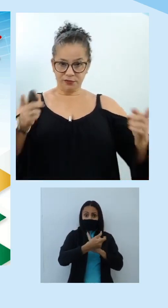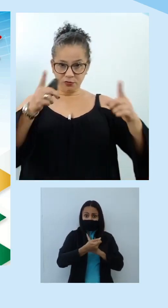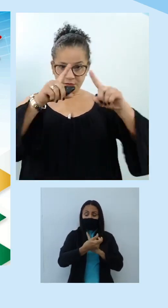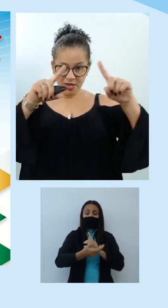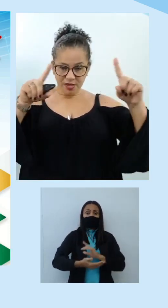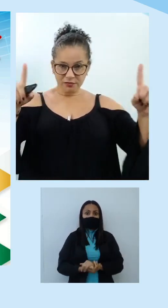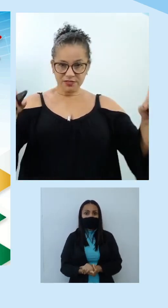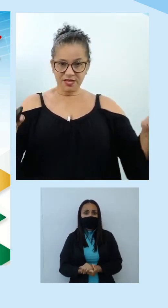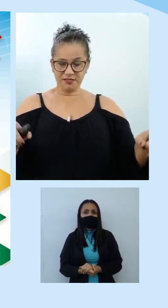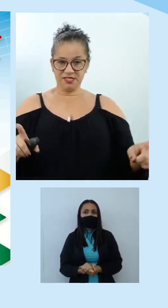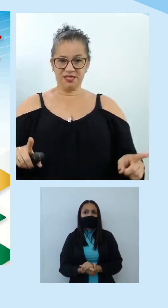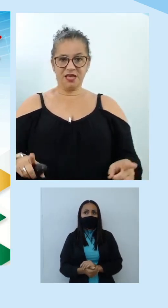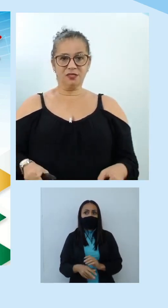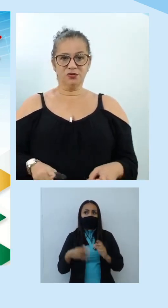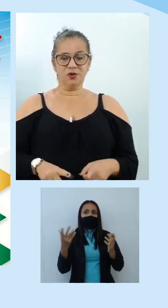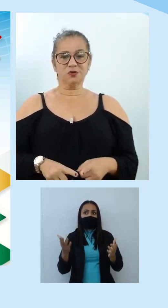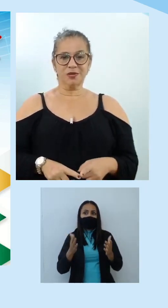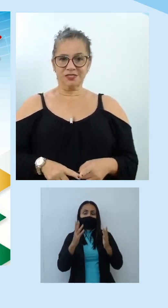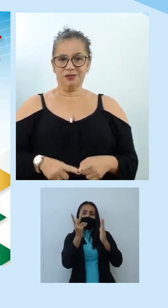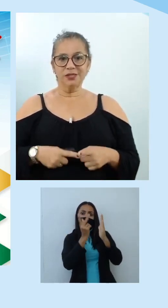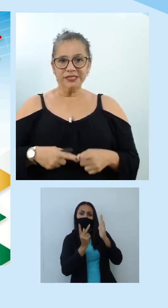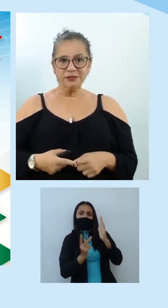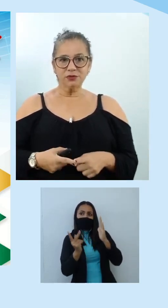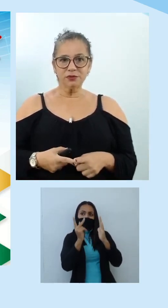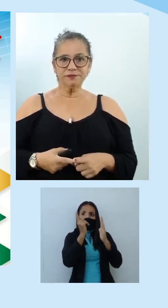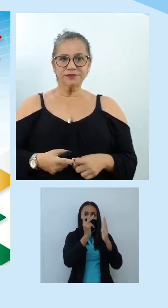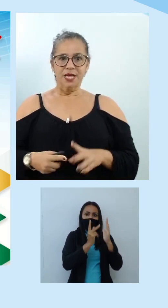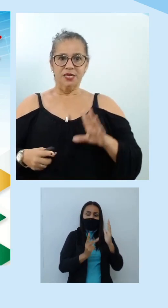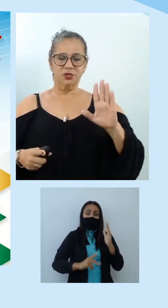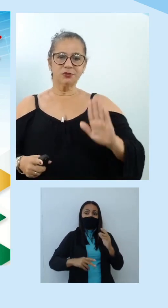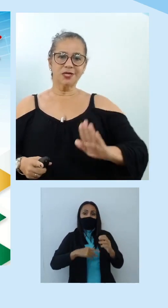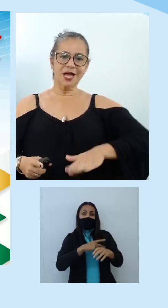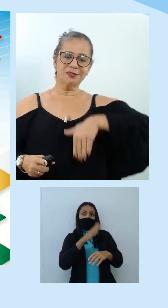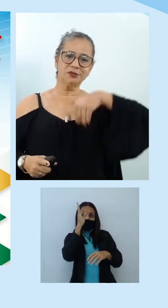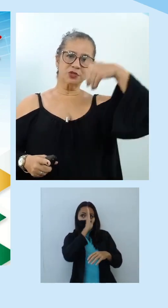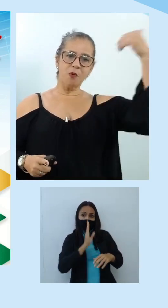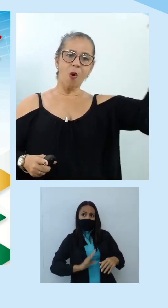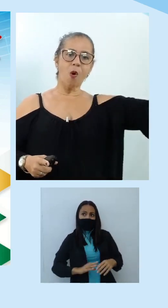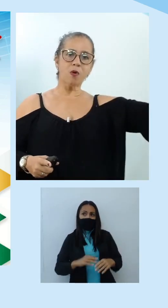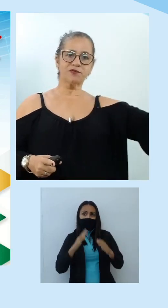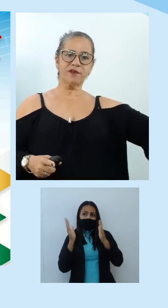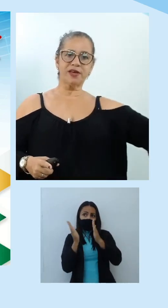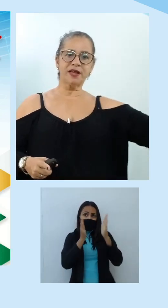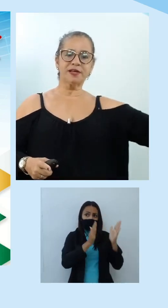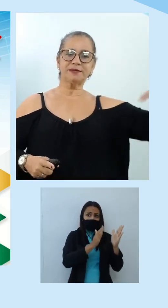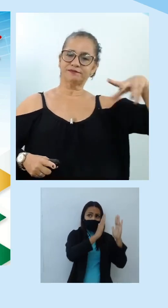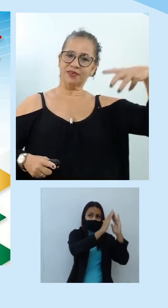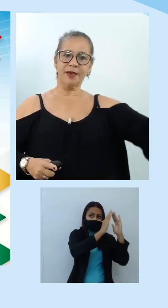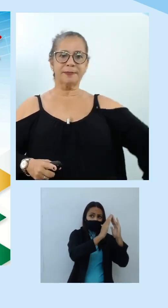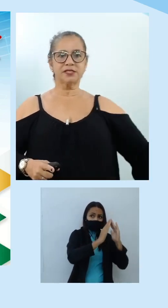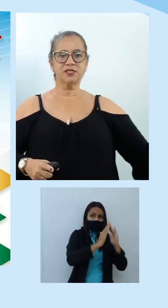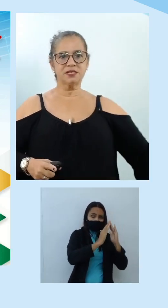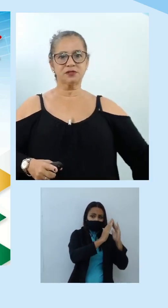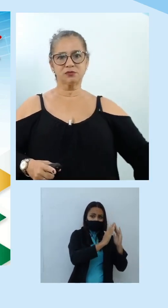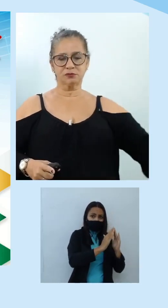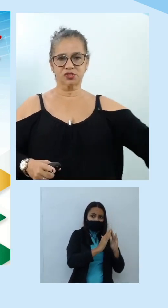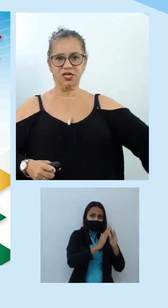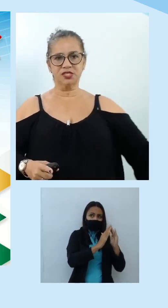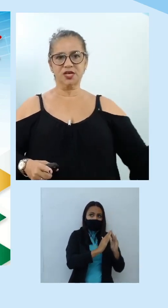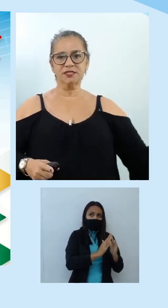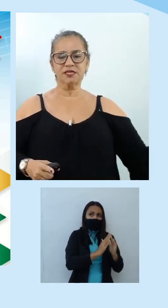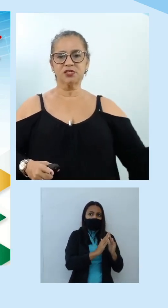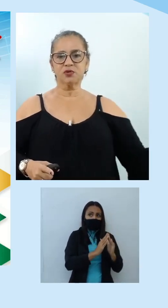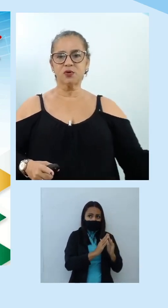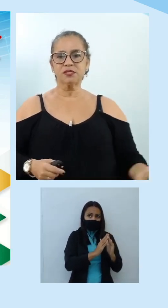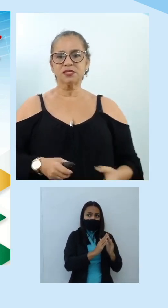Infelizmente, no meio está desenhado o nosso Brasil lindo, de um lado os morros, favela, quebra disso, cheio